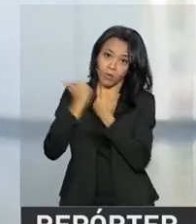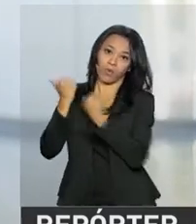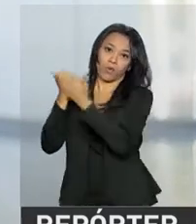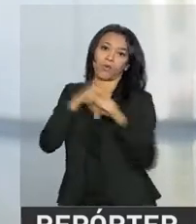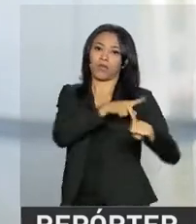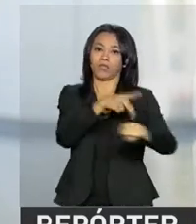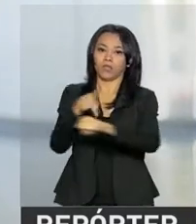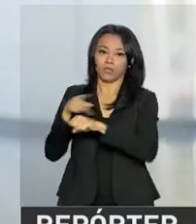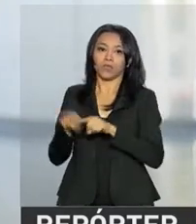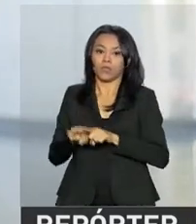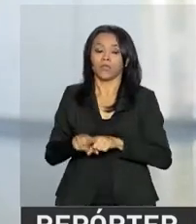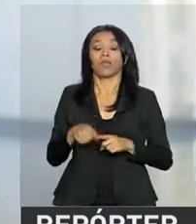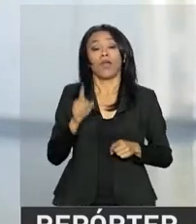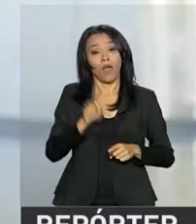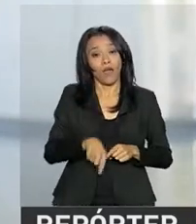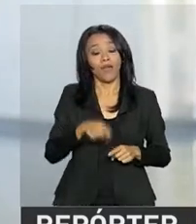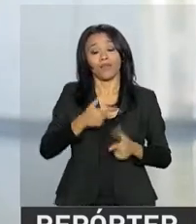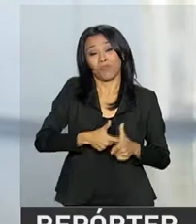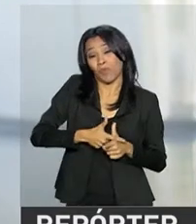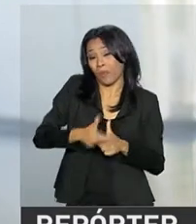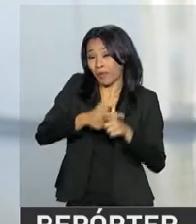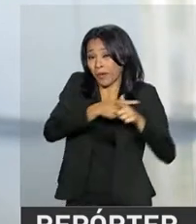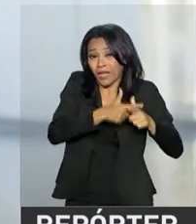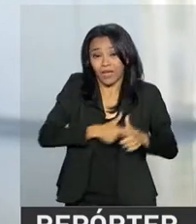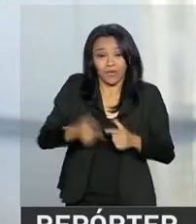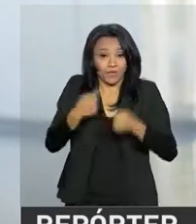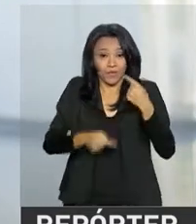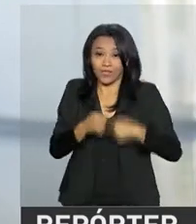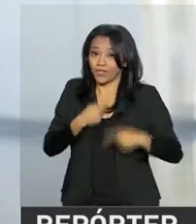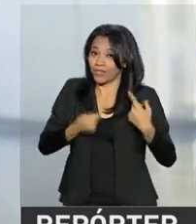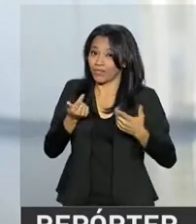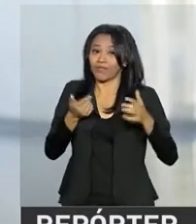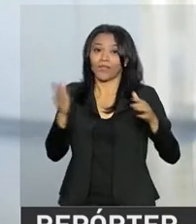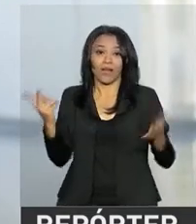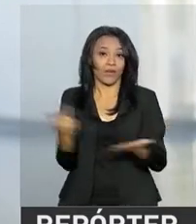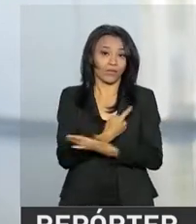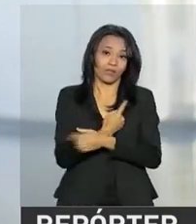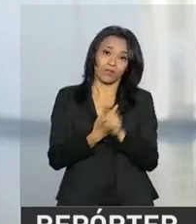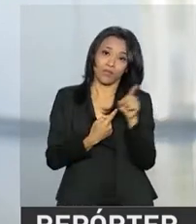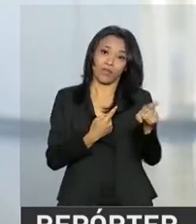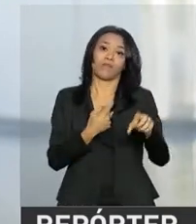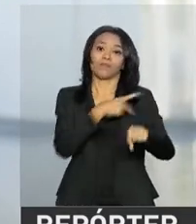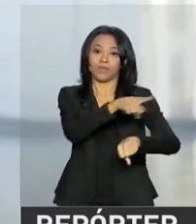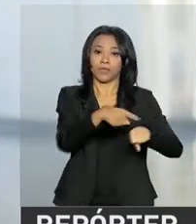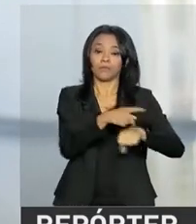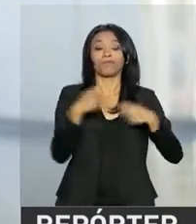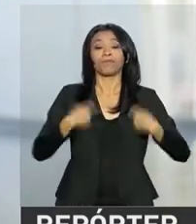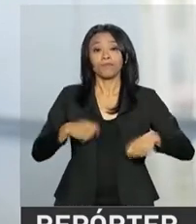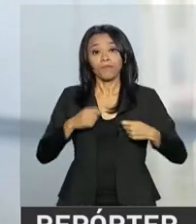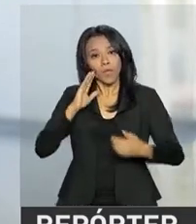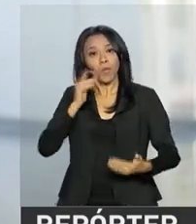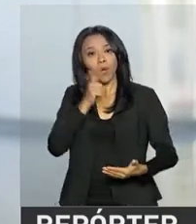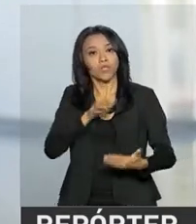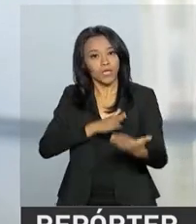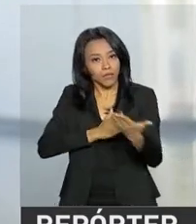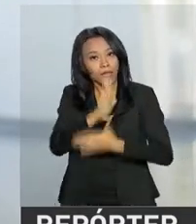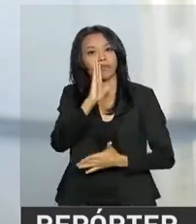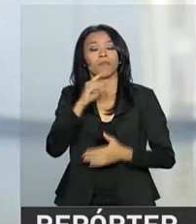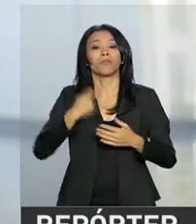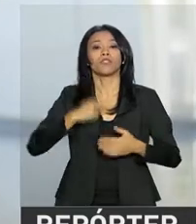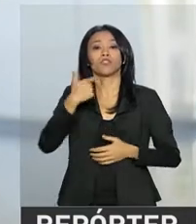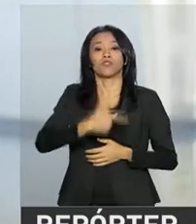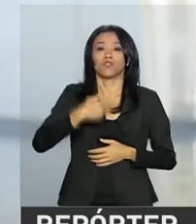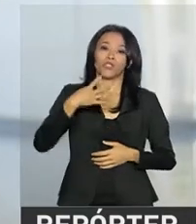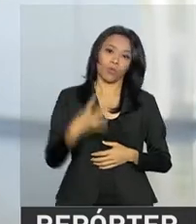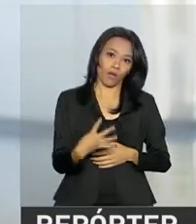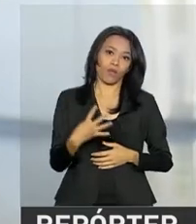resposta ao agravamento da crise política no país. Para ser aprovada, a proposta precisa de 24 votos entre